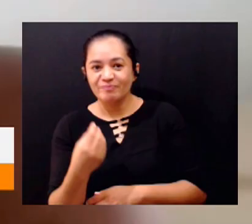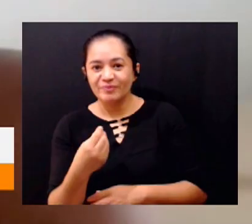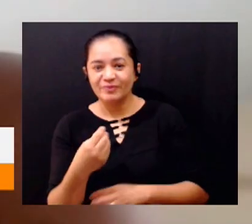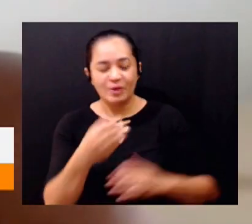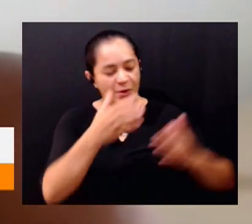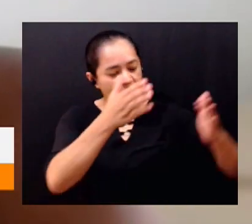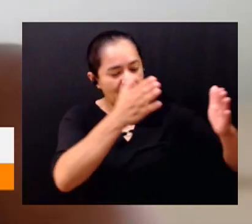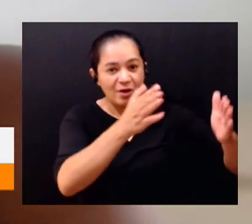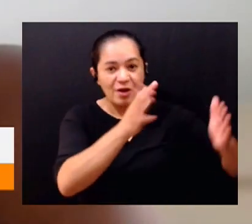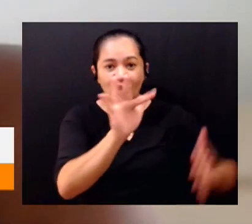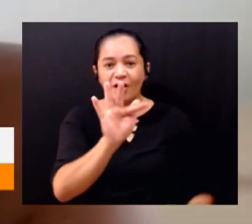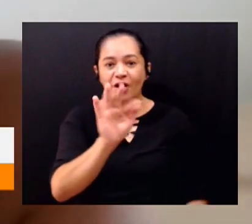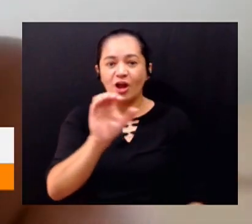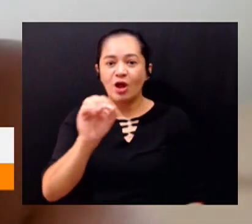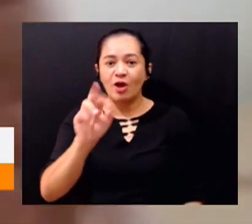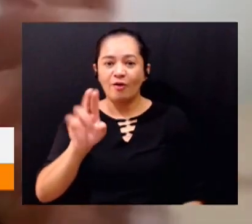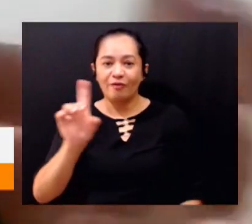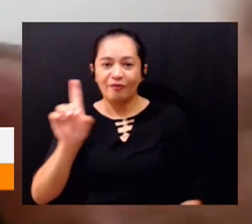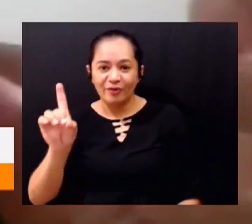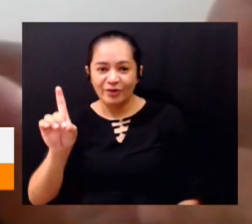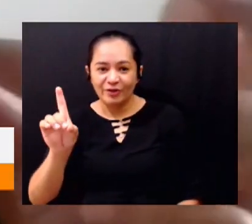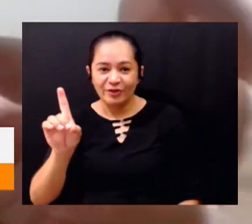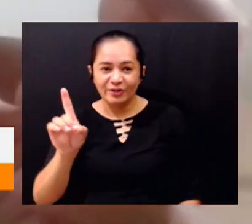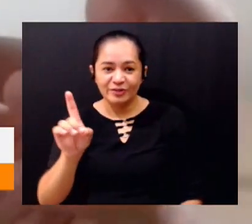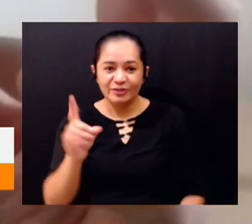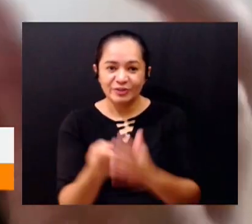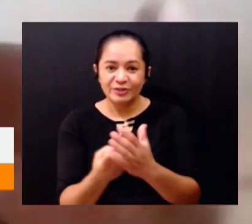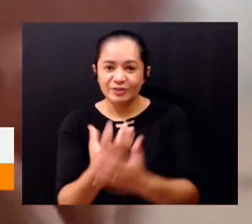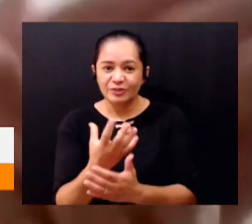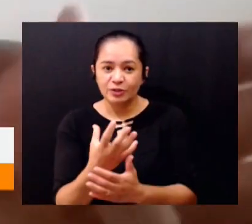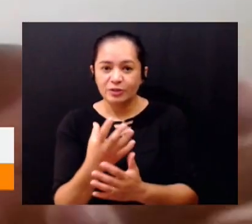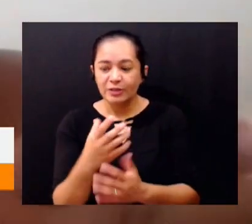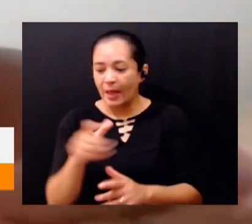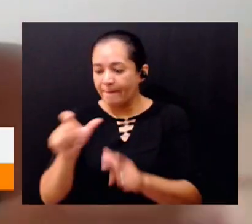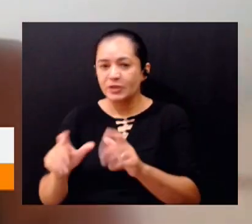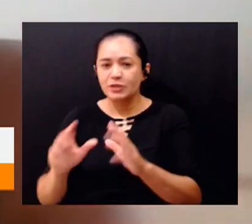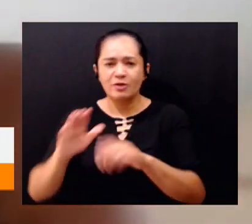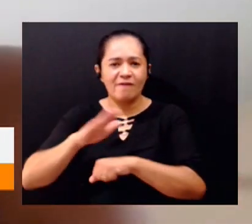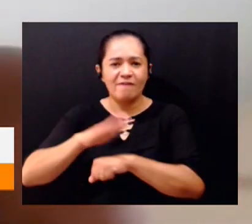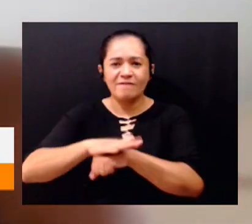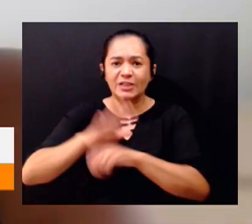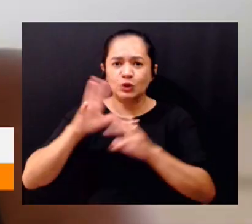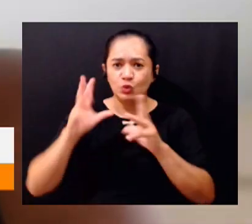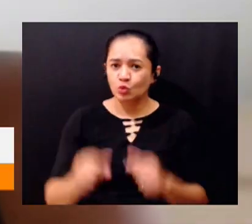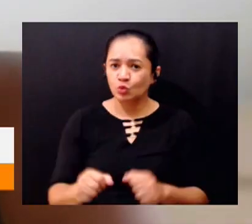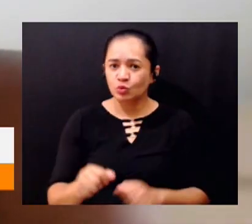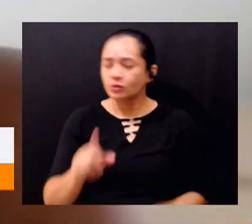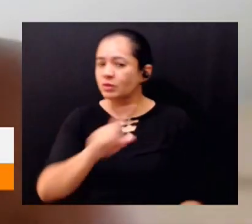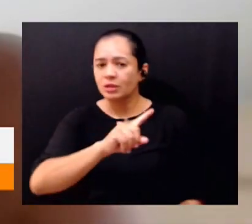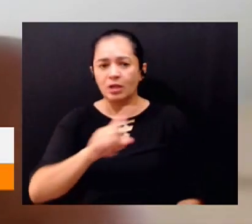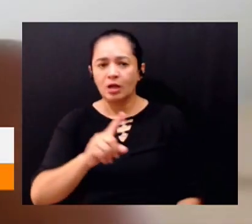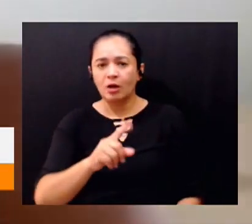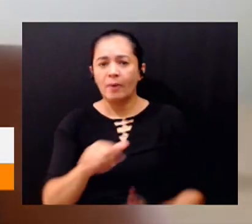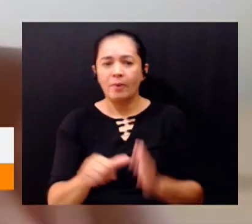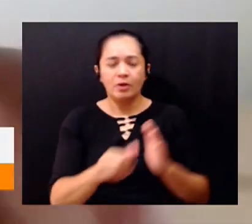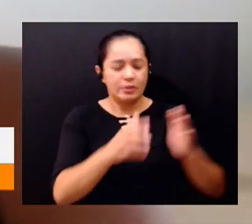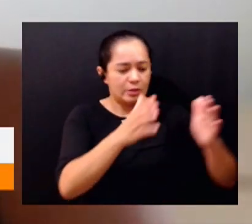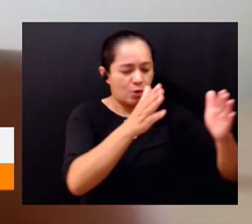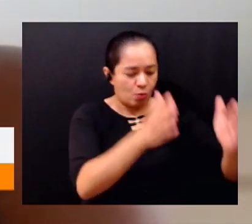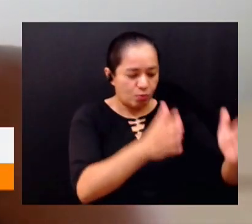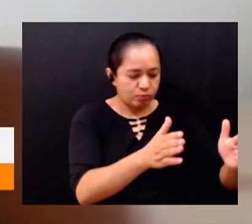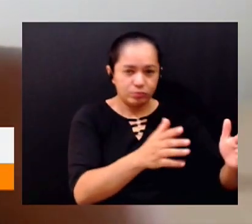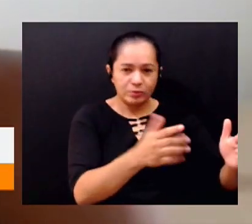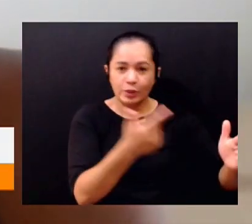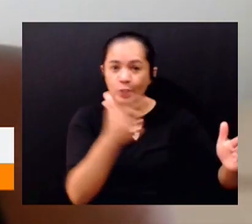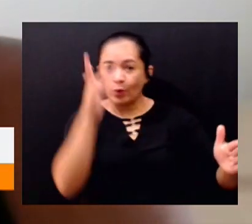criou esse processo, ao invés da pessoa fazer tudo, ela fazia só um pedacinho e passava para o outro continuar. Isso aí